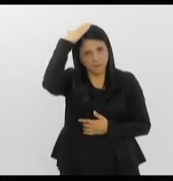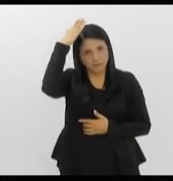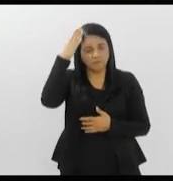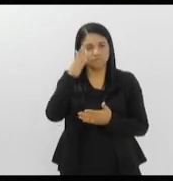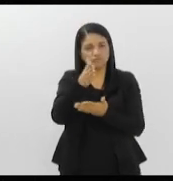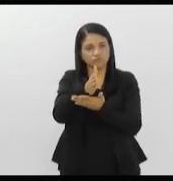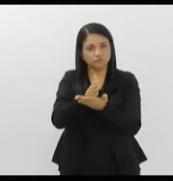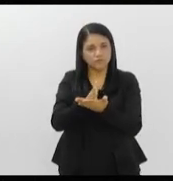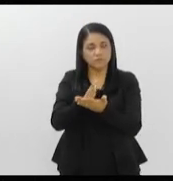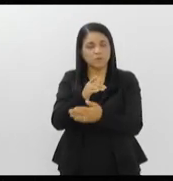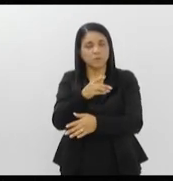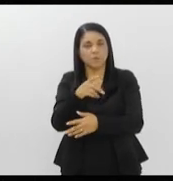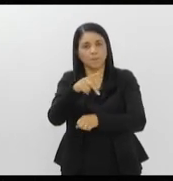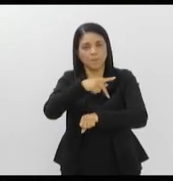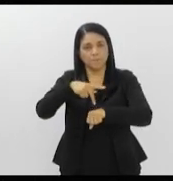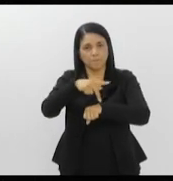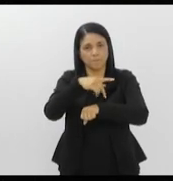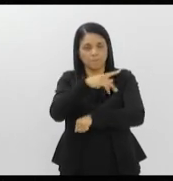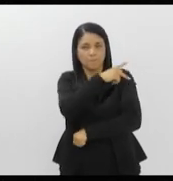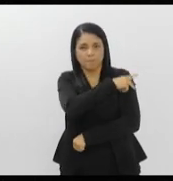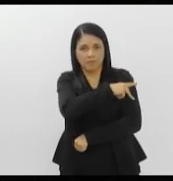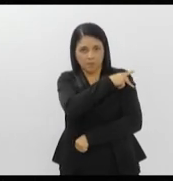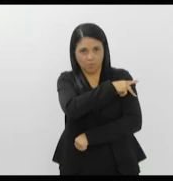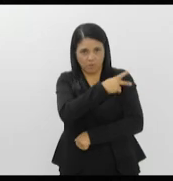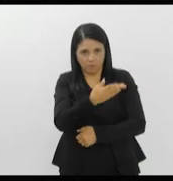com o Paraguai, etc, etc.